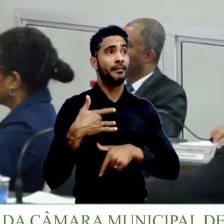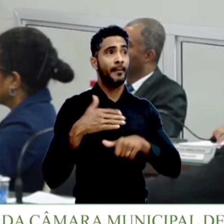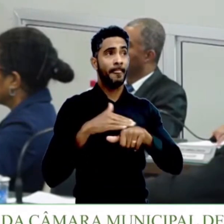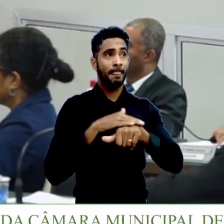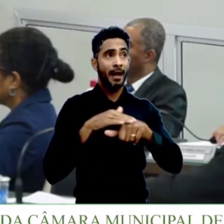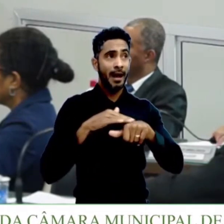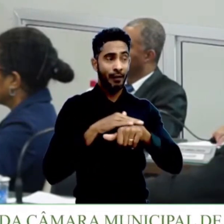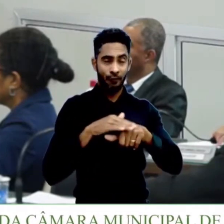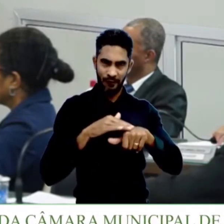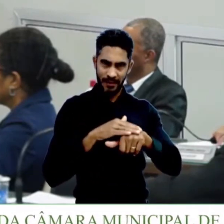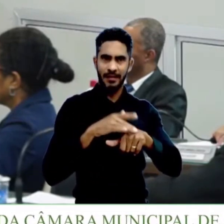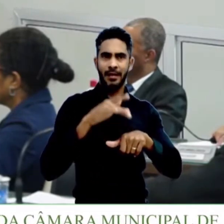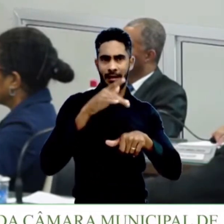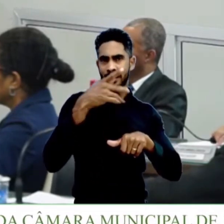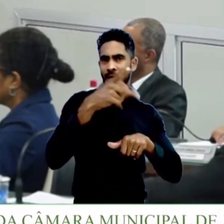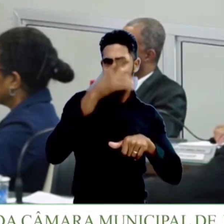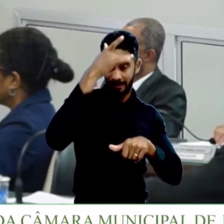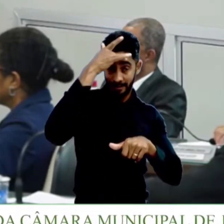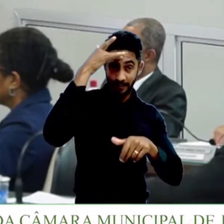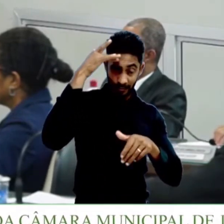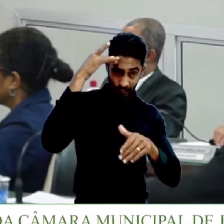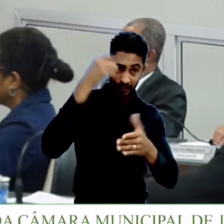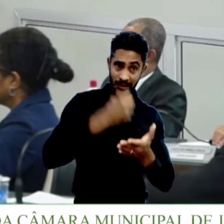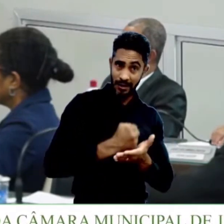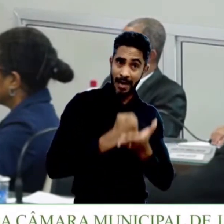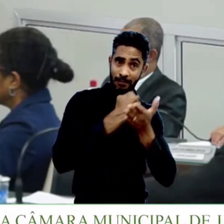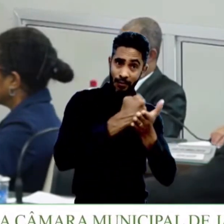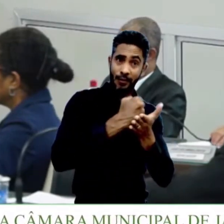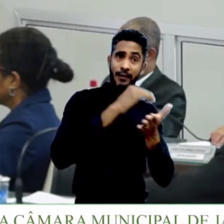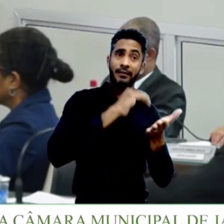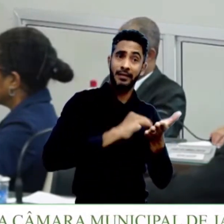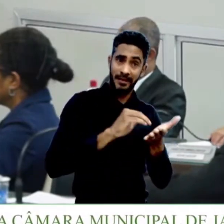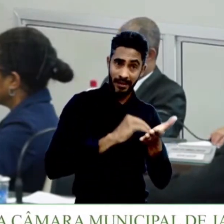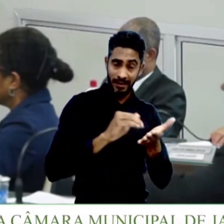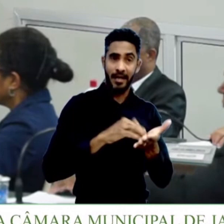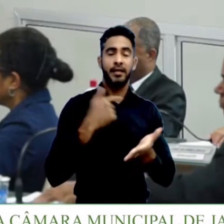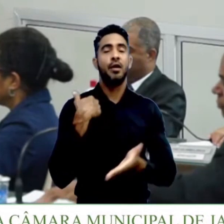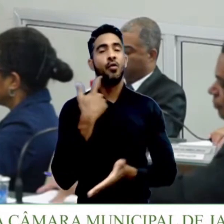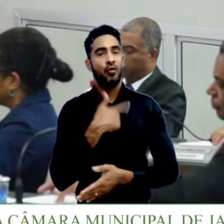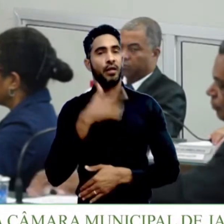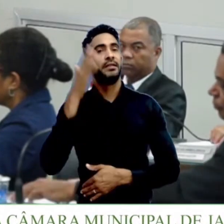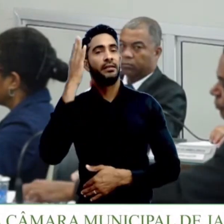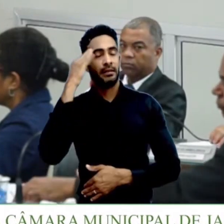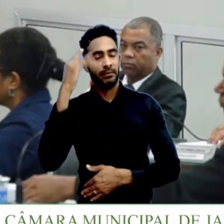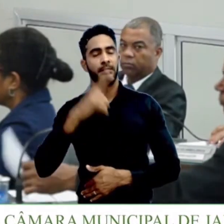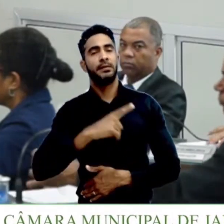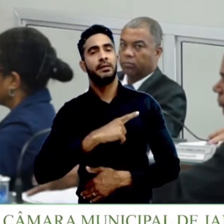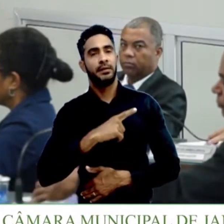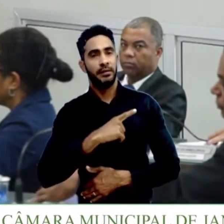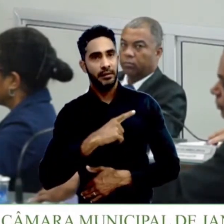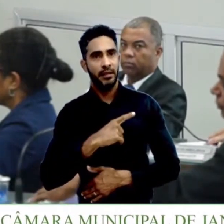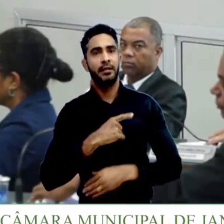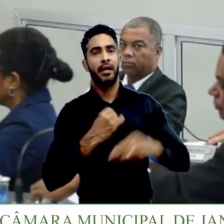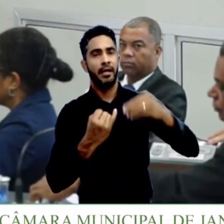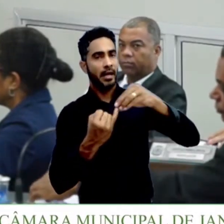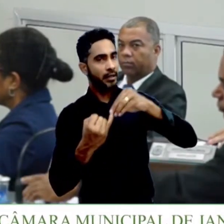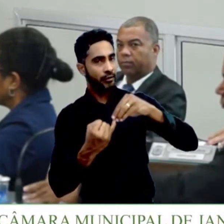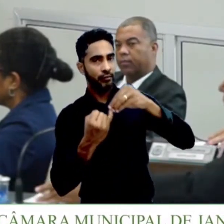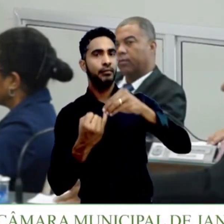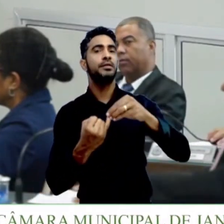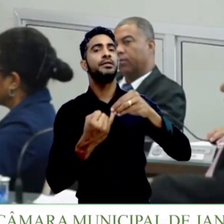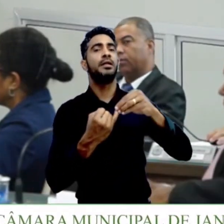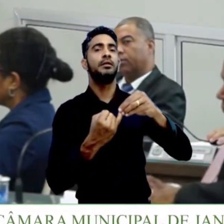a rede que apoia, ao conversar na secretaria, nós sabemos que tem a instituição que